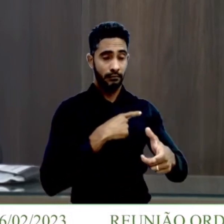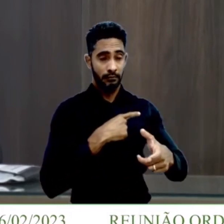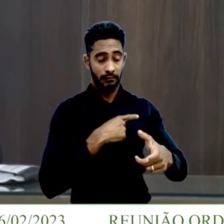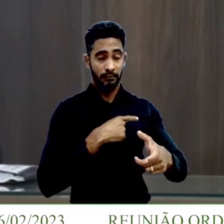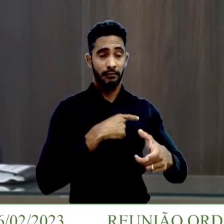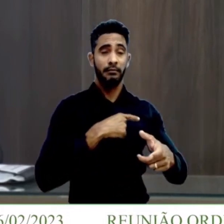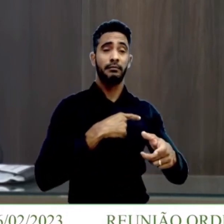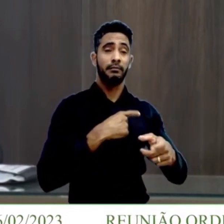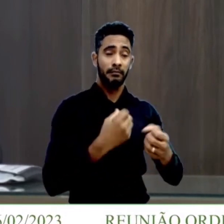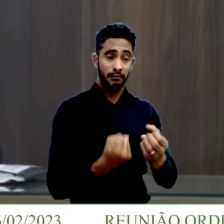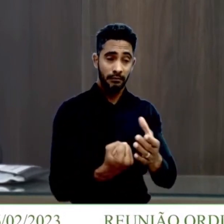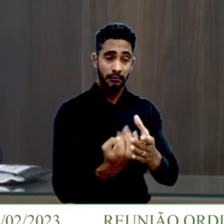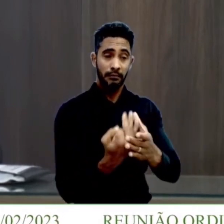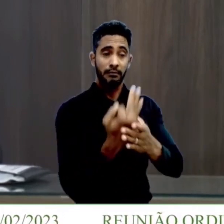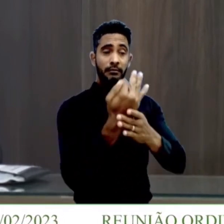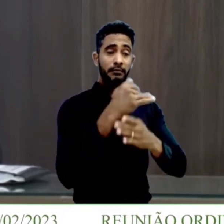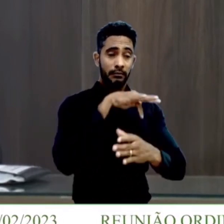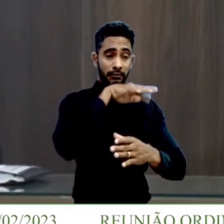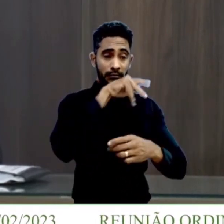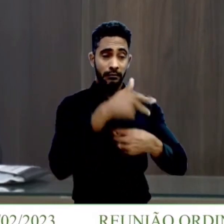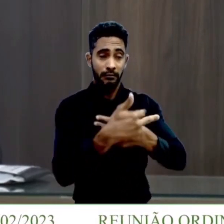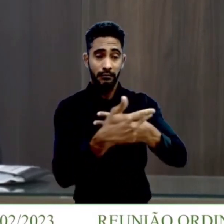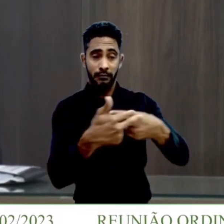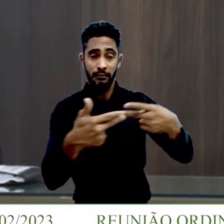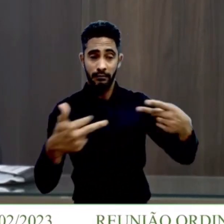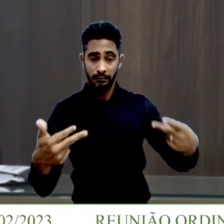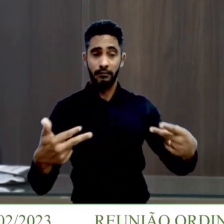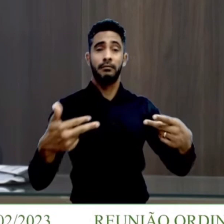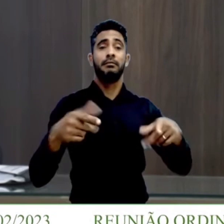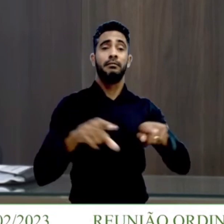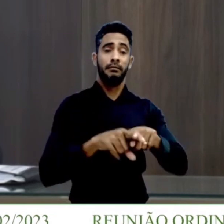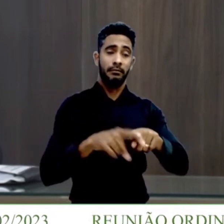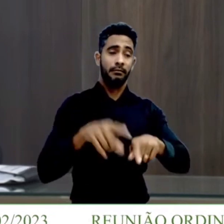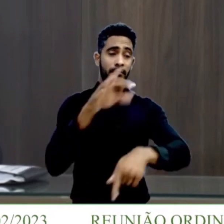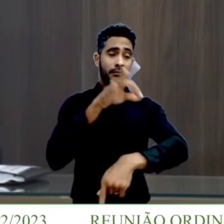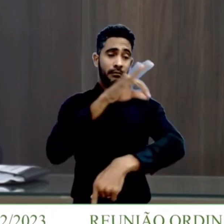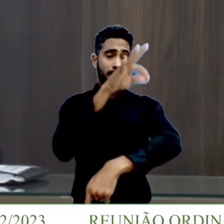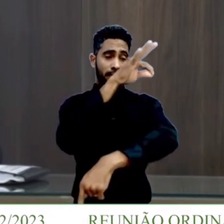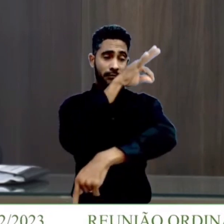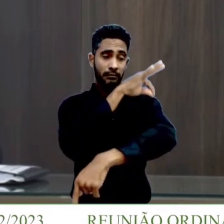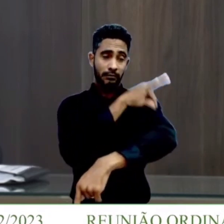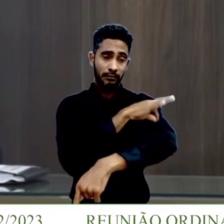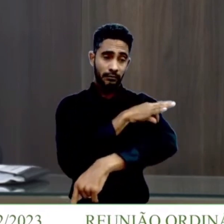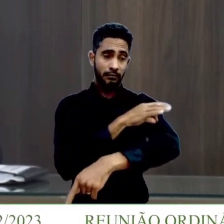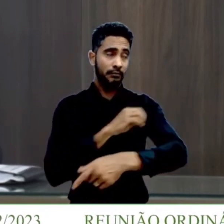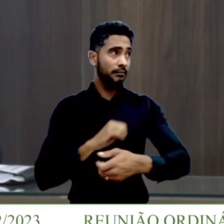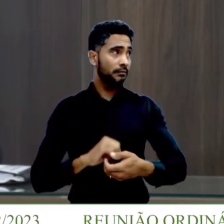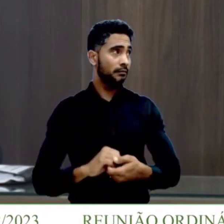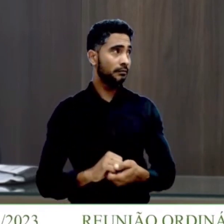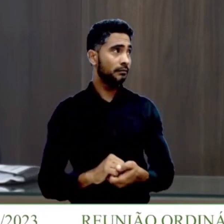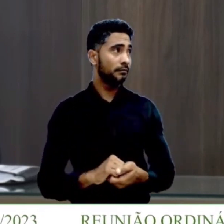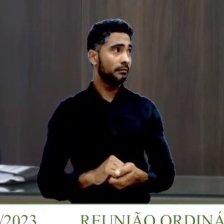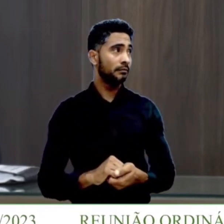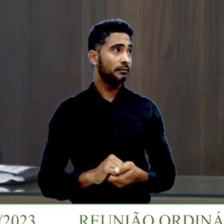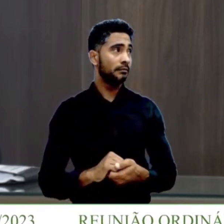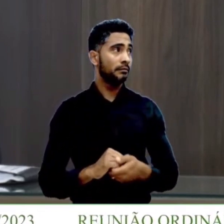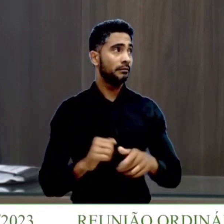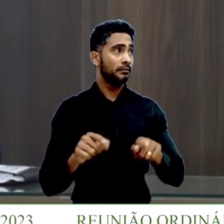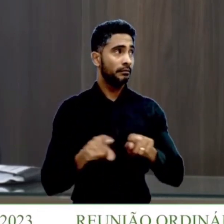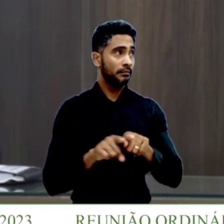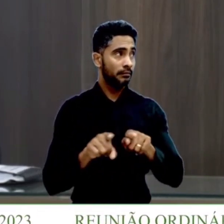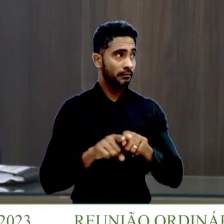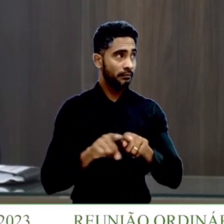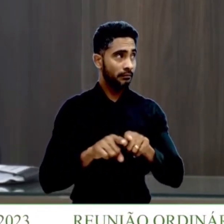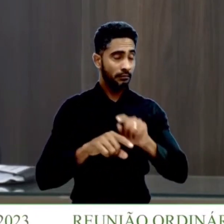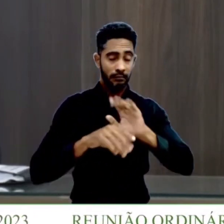animais peçonhentos e favorecendo a proliferação do mosquito transmissor da dengue e da chikungunya. Com o intuito